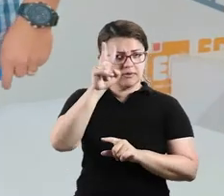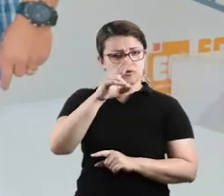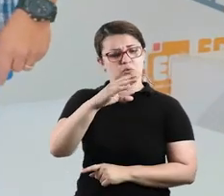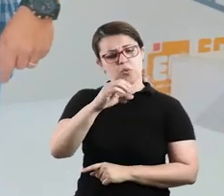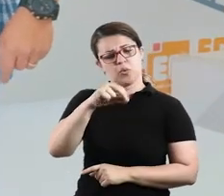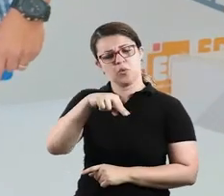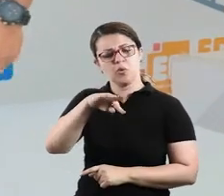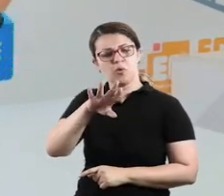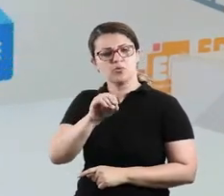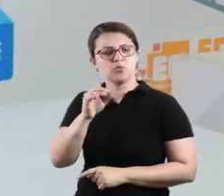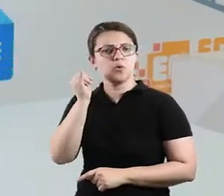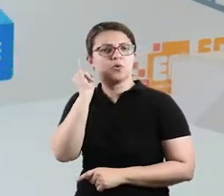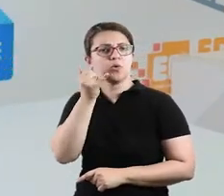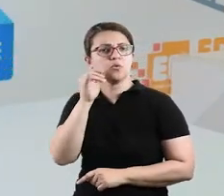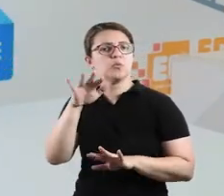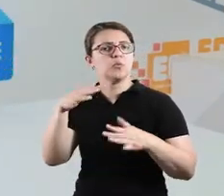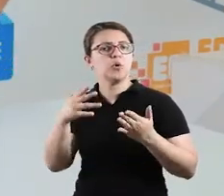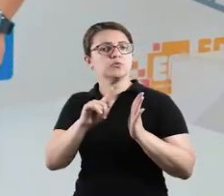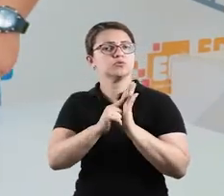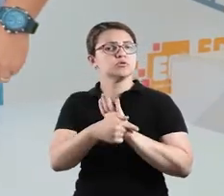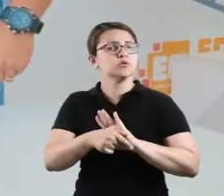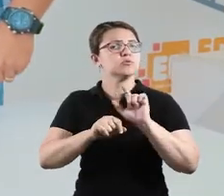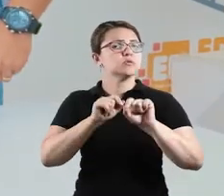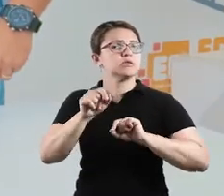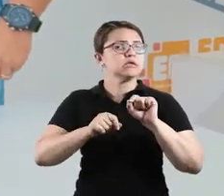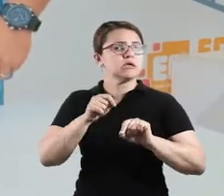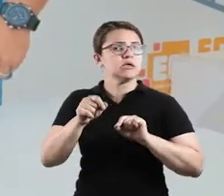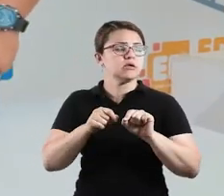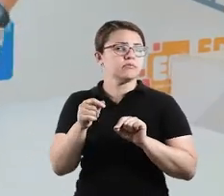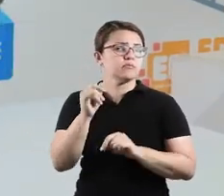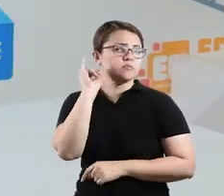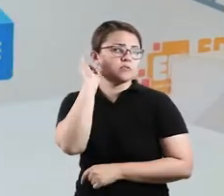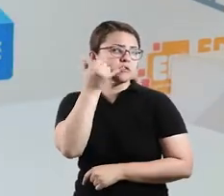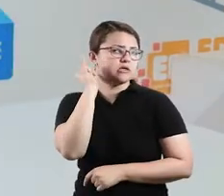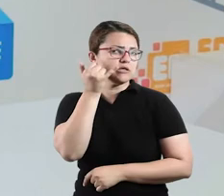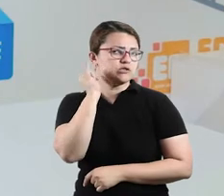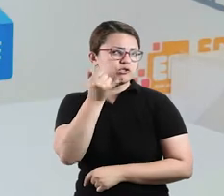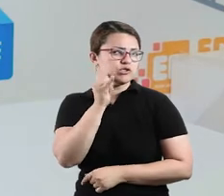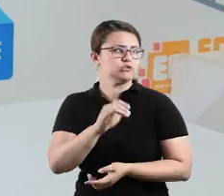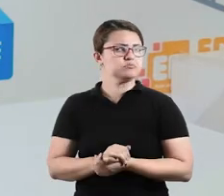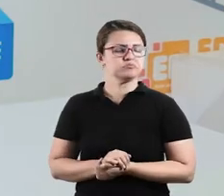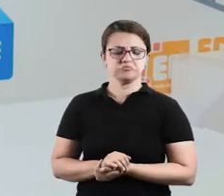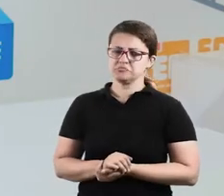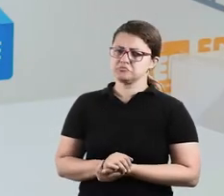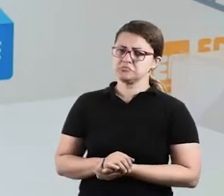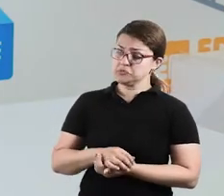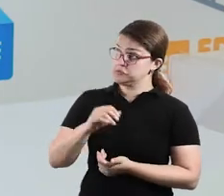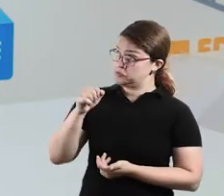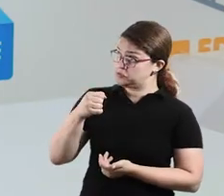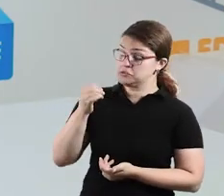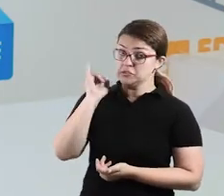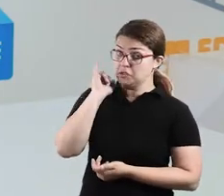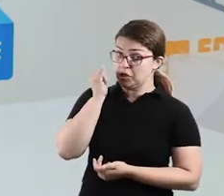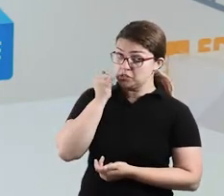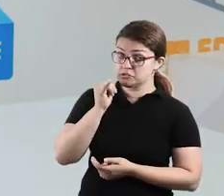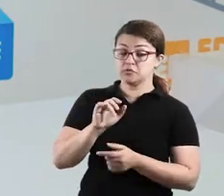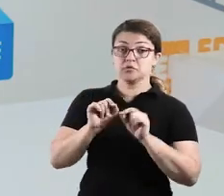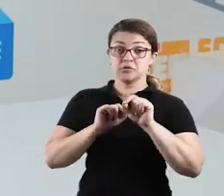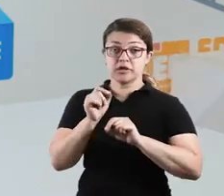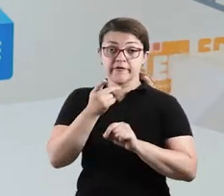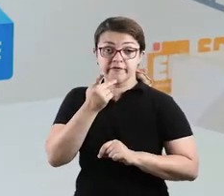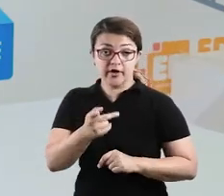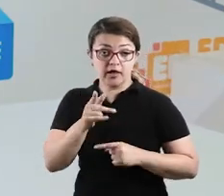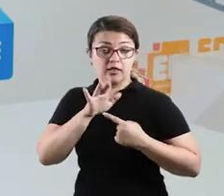conto, qual é o gênero textual? Conto, um conto é uma narrativa. Nossa, professor, uma narrativa. Narrativa é aquilo